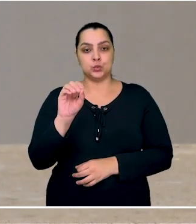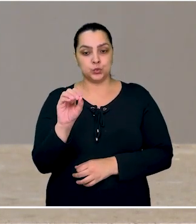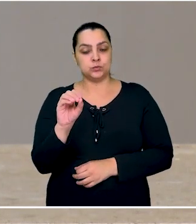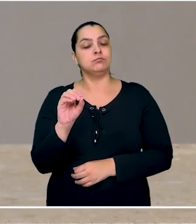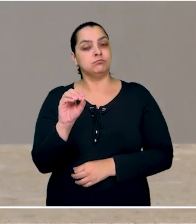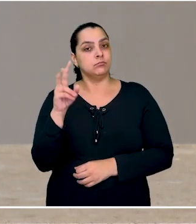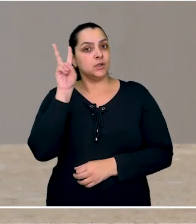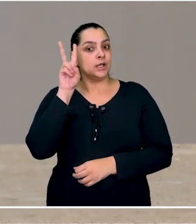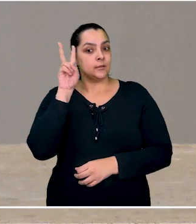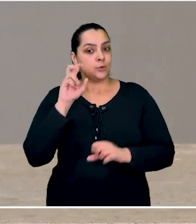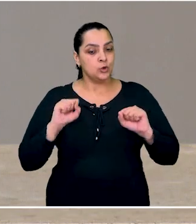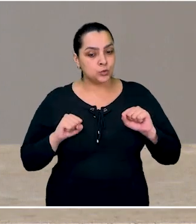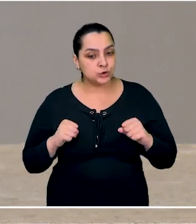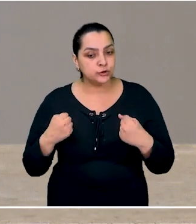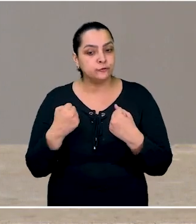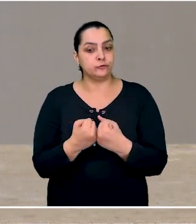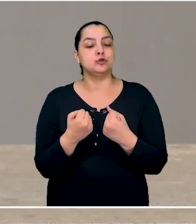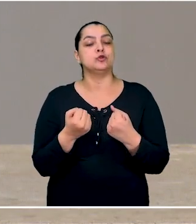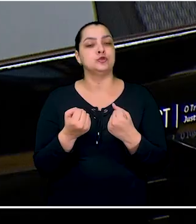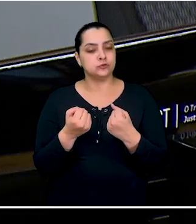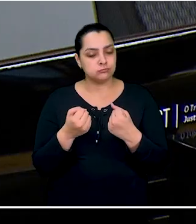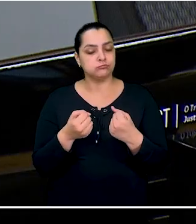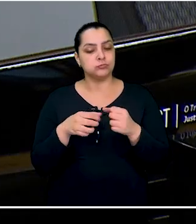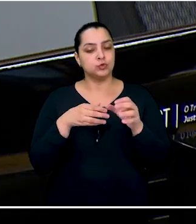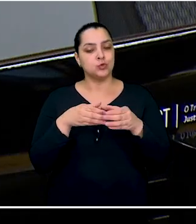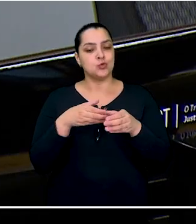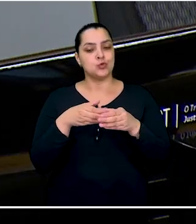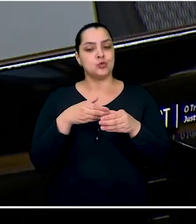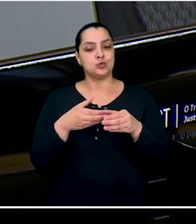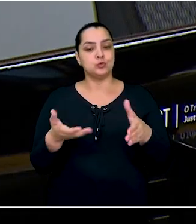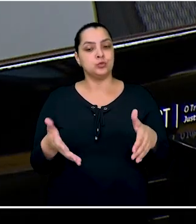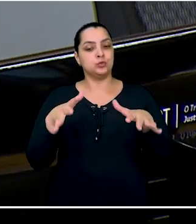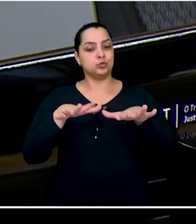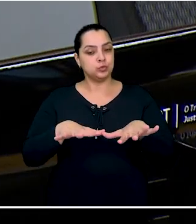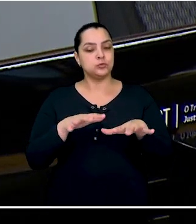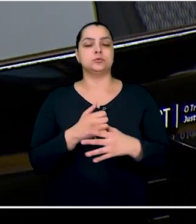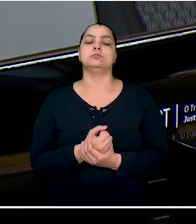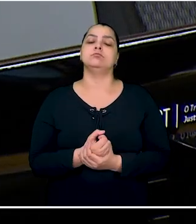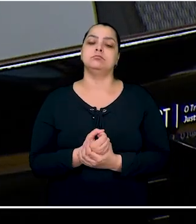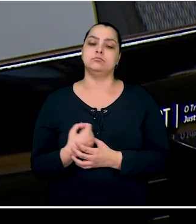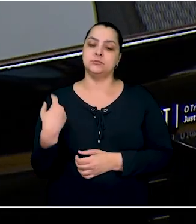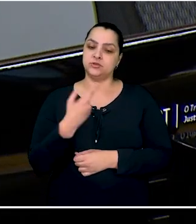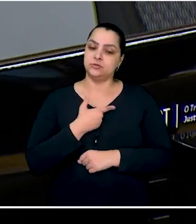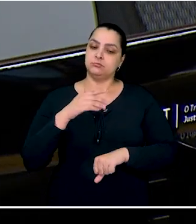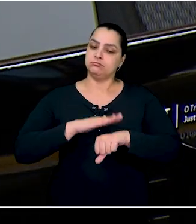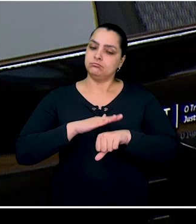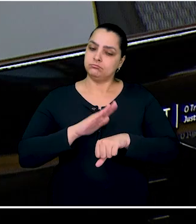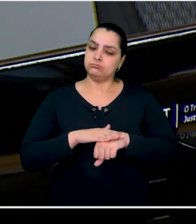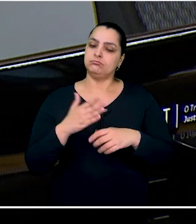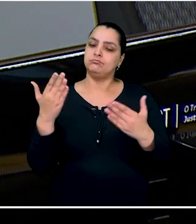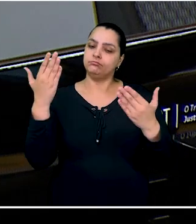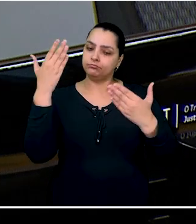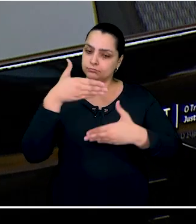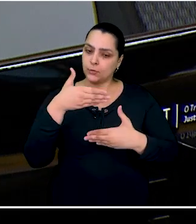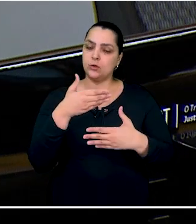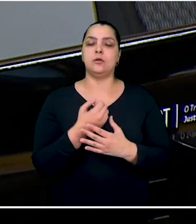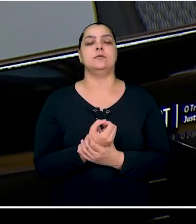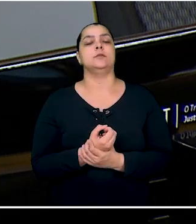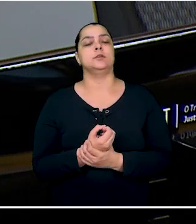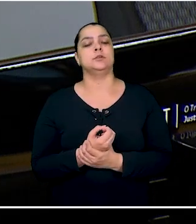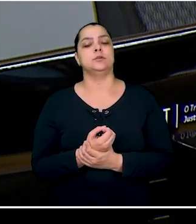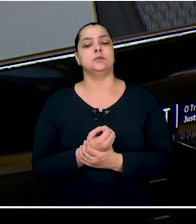Scheuermann, ressaltou o esforço conjunto na condução de um concurso inclusivo. Tivemos que realizar uma